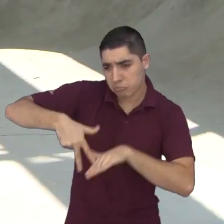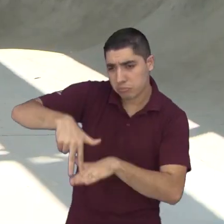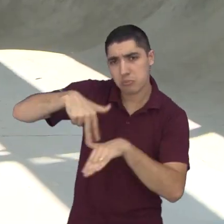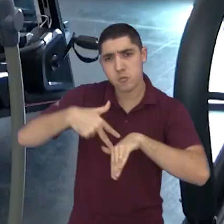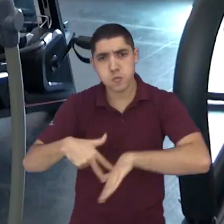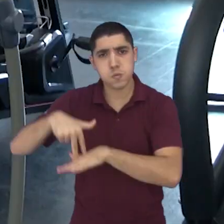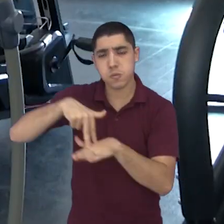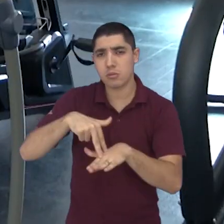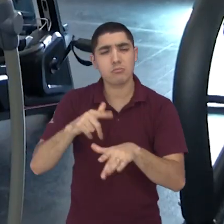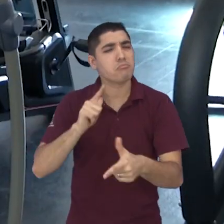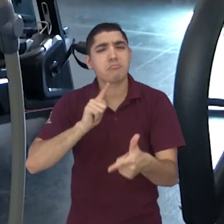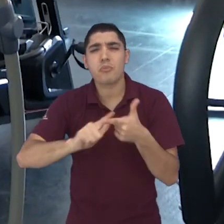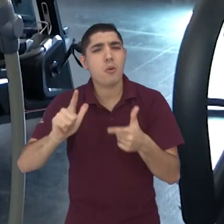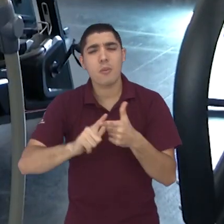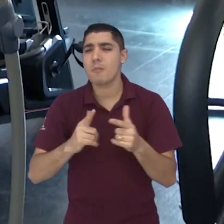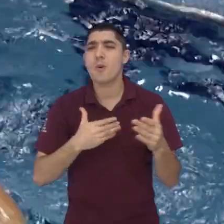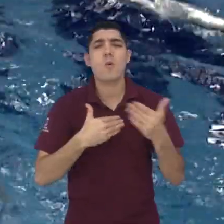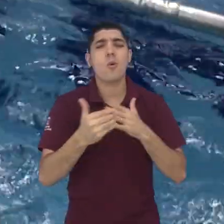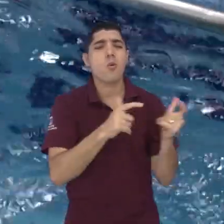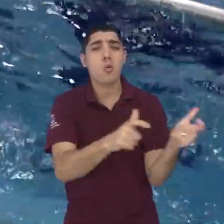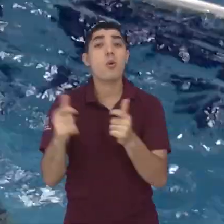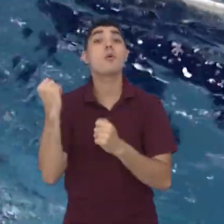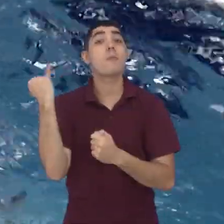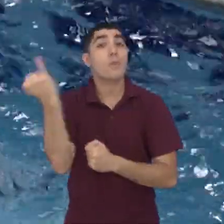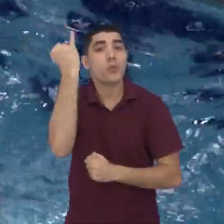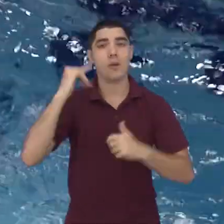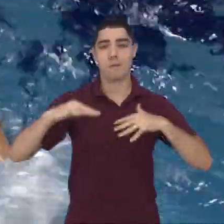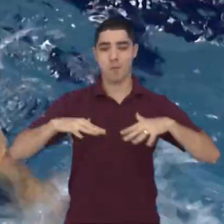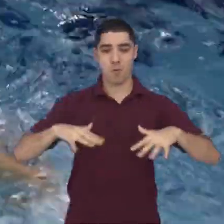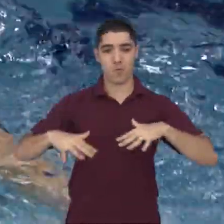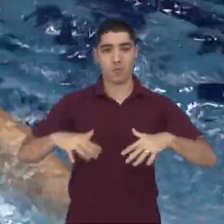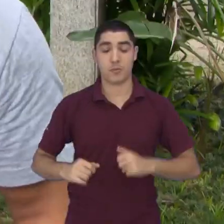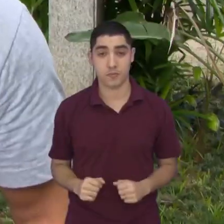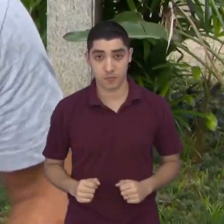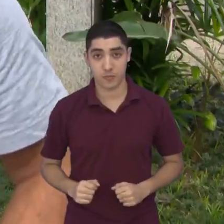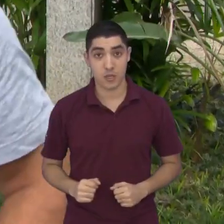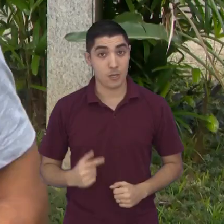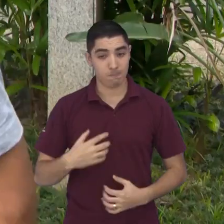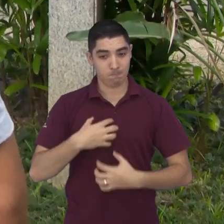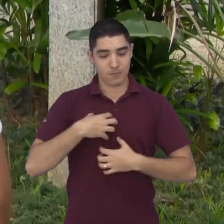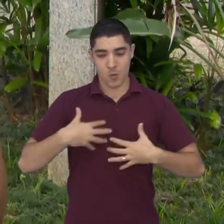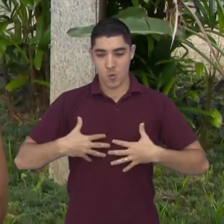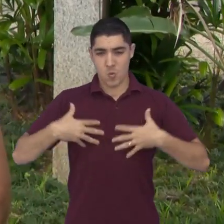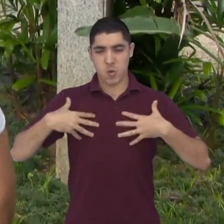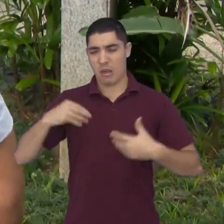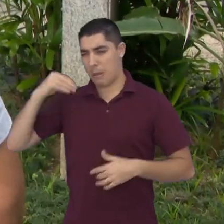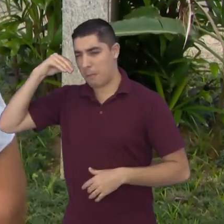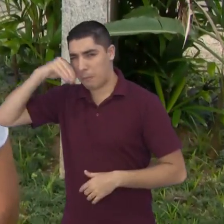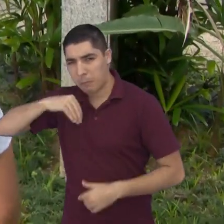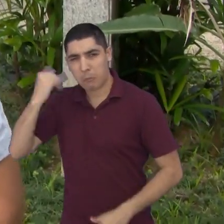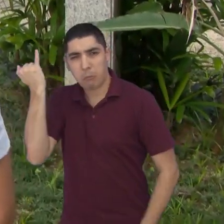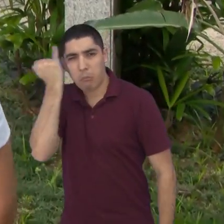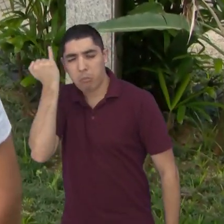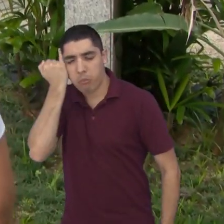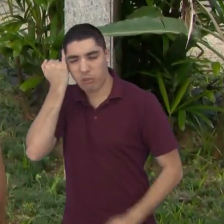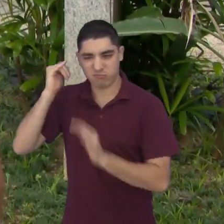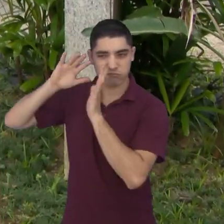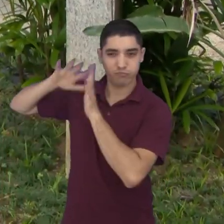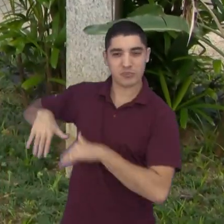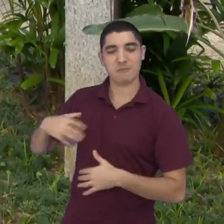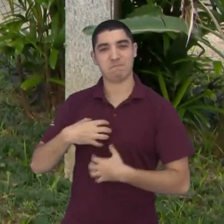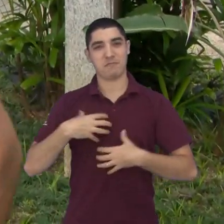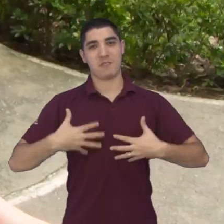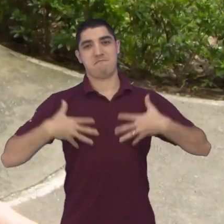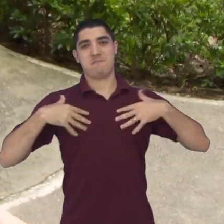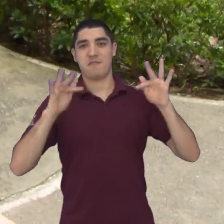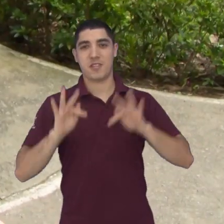de skate não importa o exercício se manter em movimento faz bem o empenho aumenta né a fadiga sai a preguiça né Aí